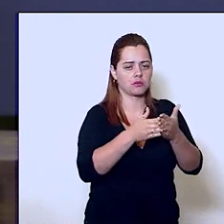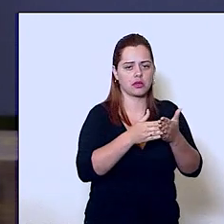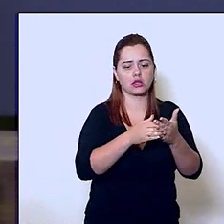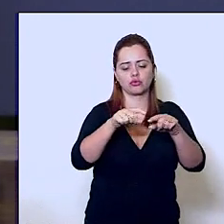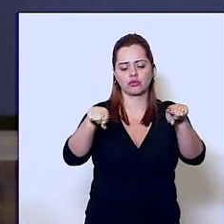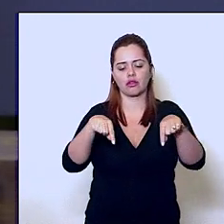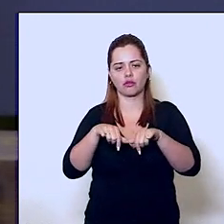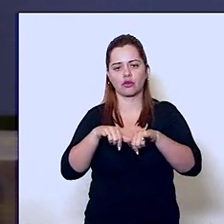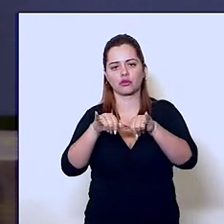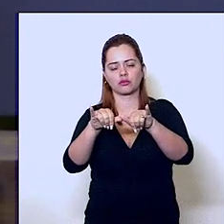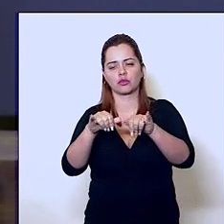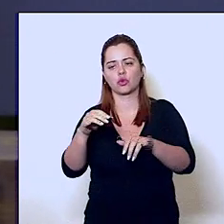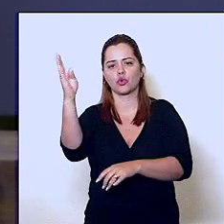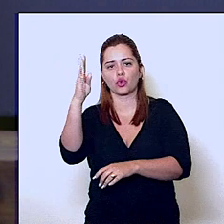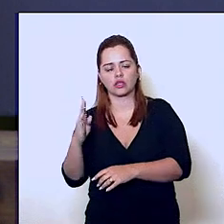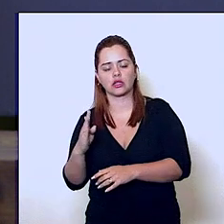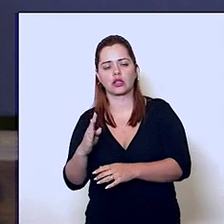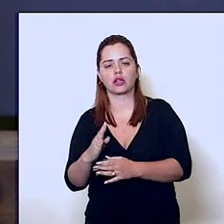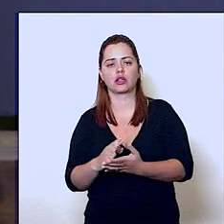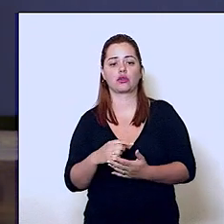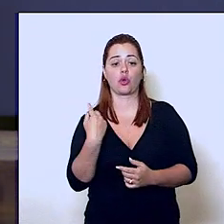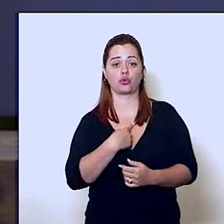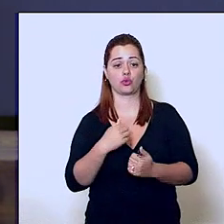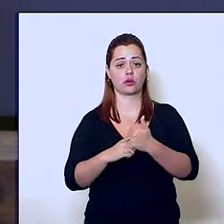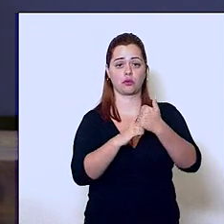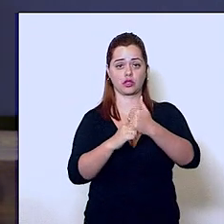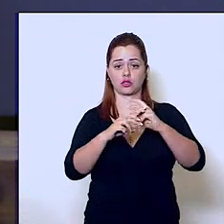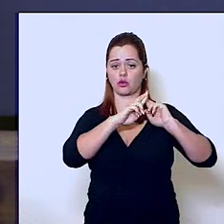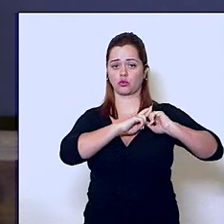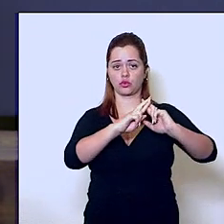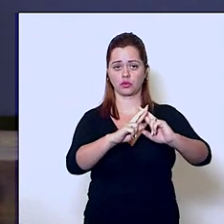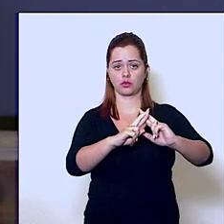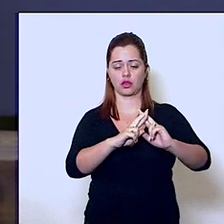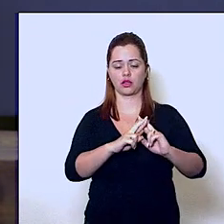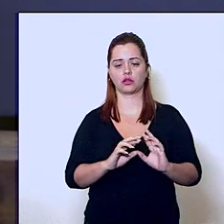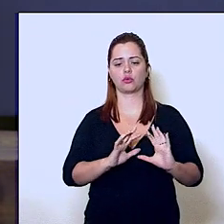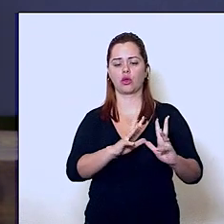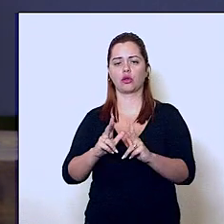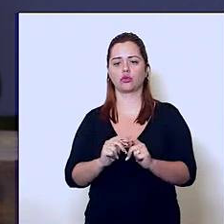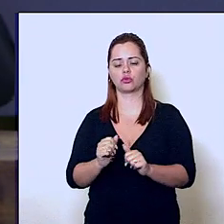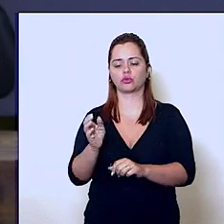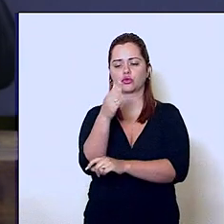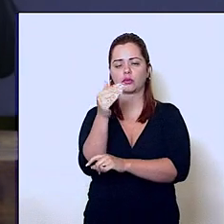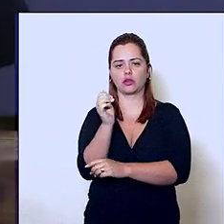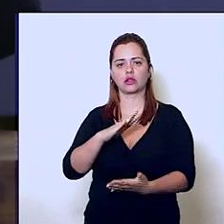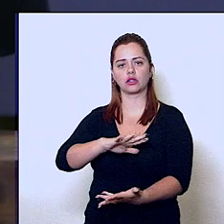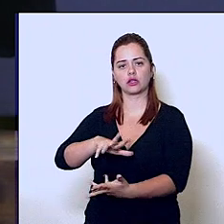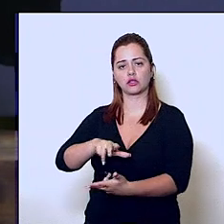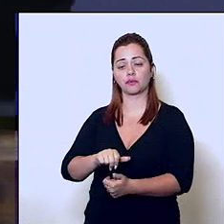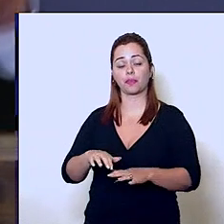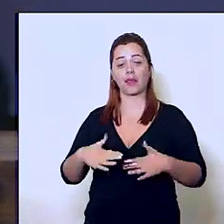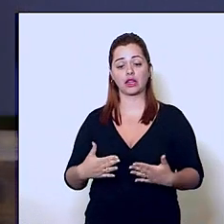posição, né, de respeito, né, ao corpo diplomático internacional. Então, o embaixador conseguia deter